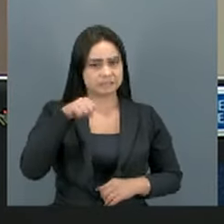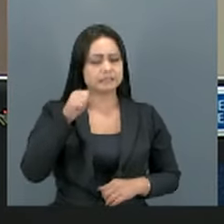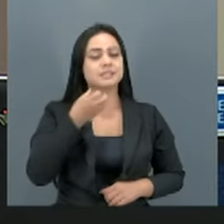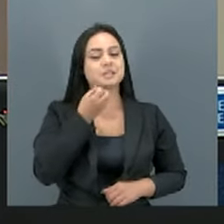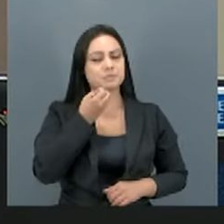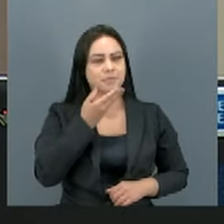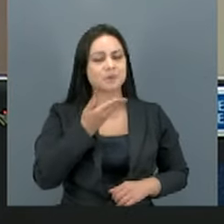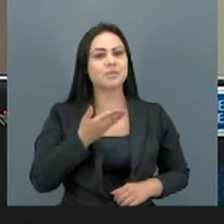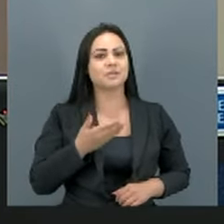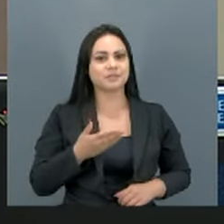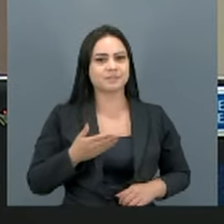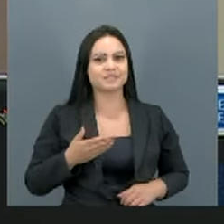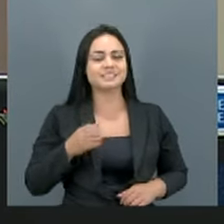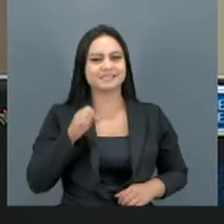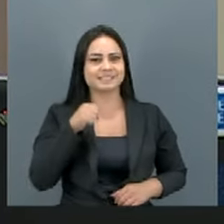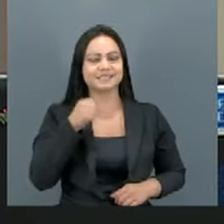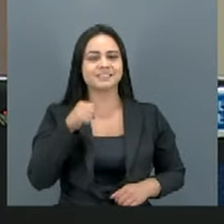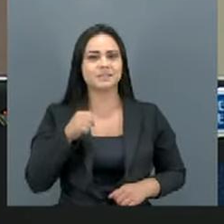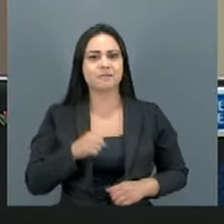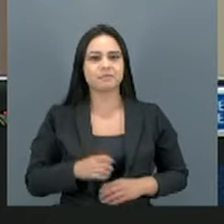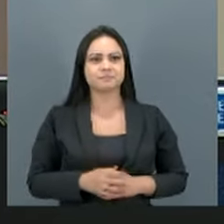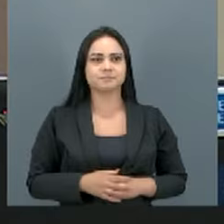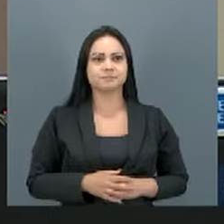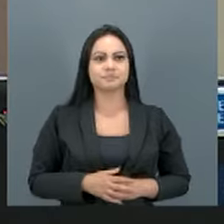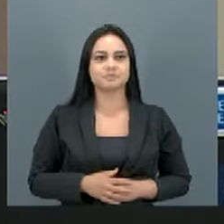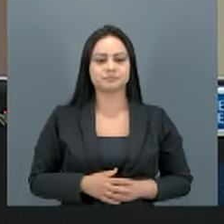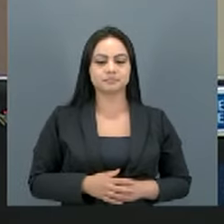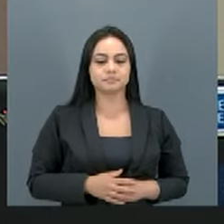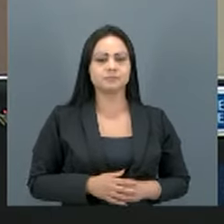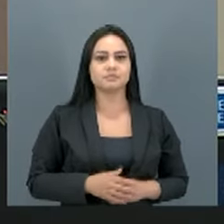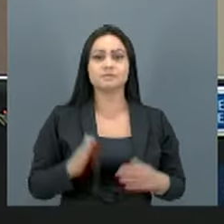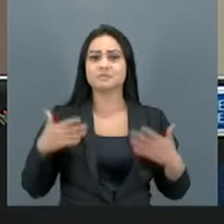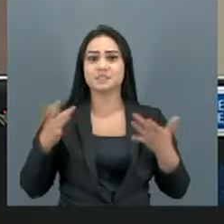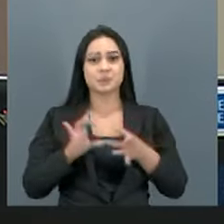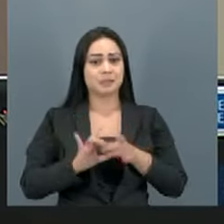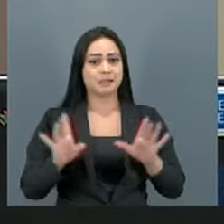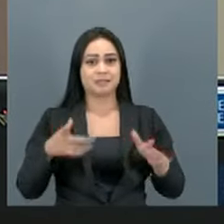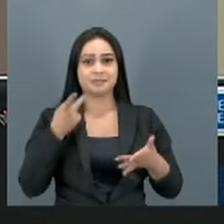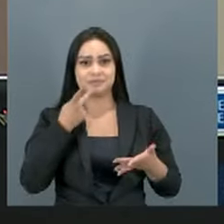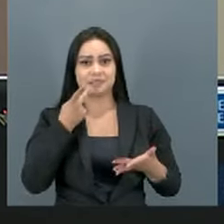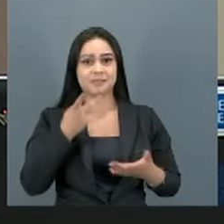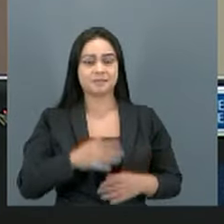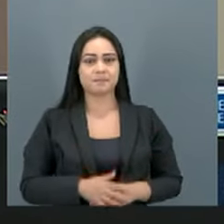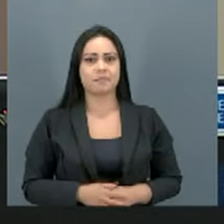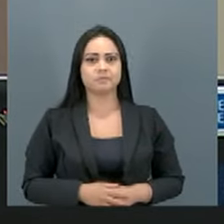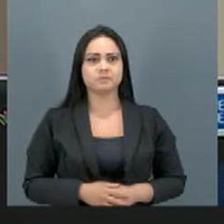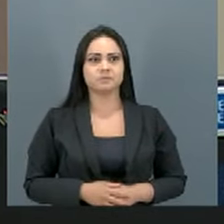sim, que bom. Legal. Então, palavra com a senhora, então.